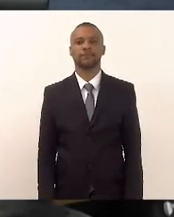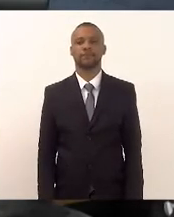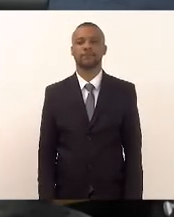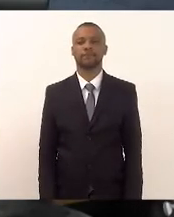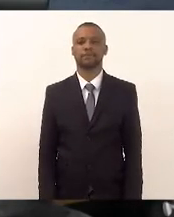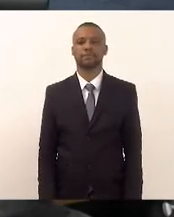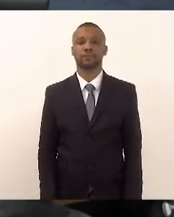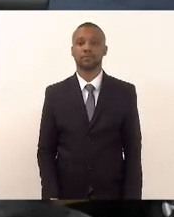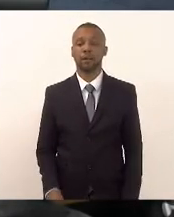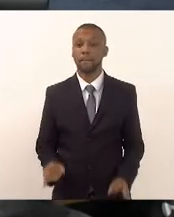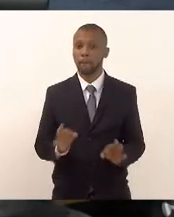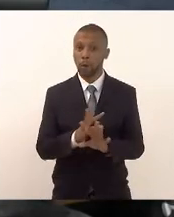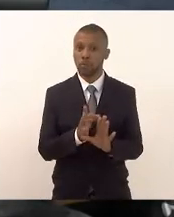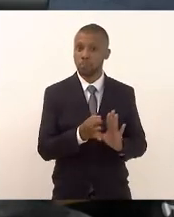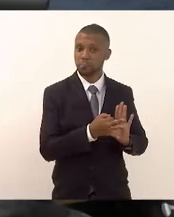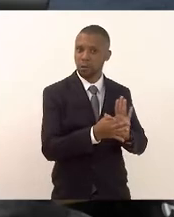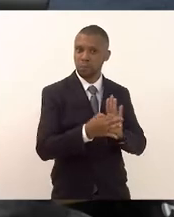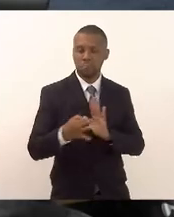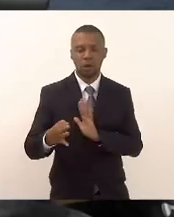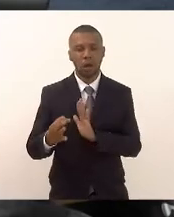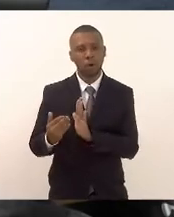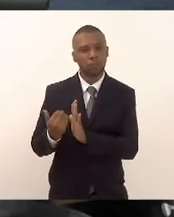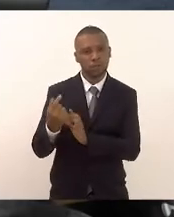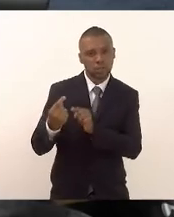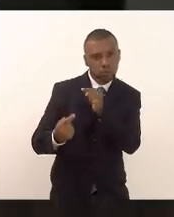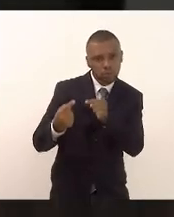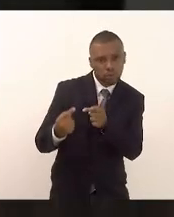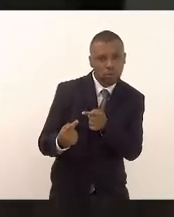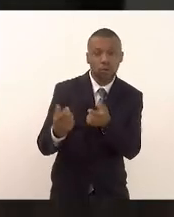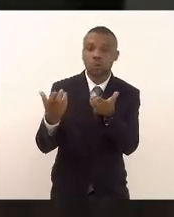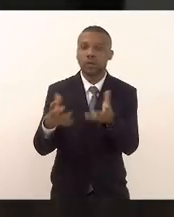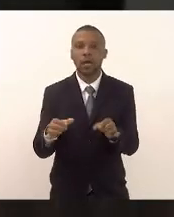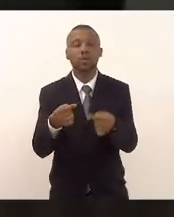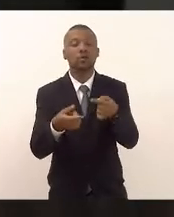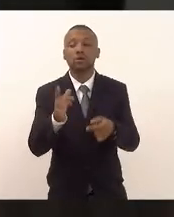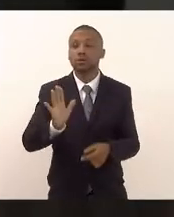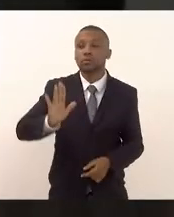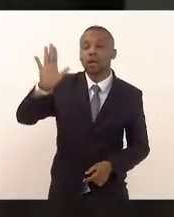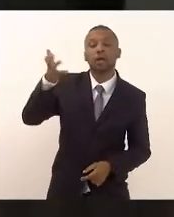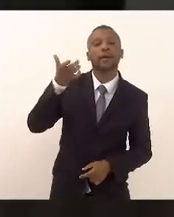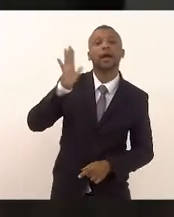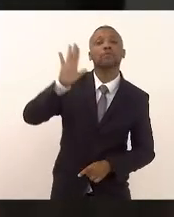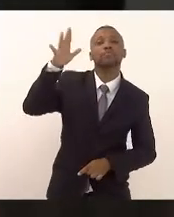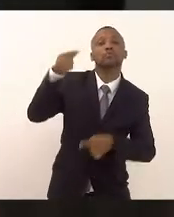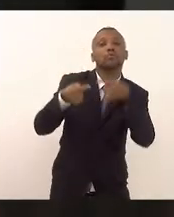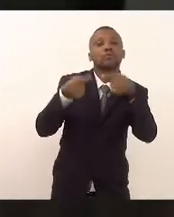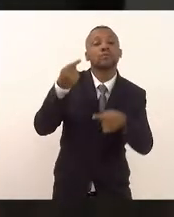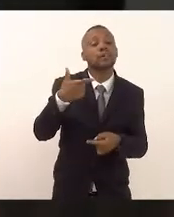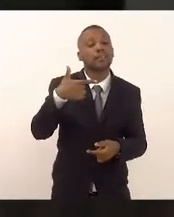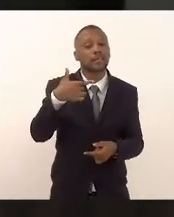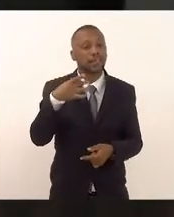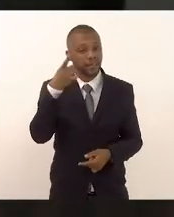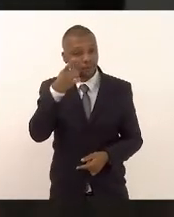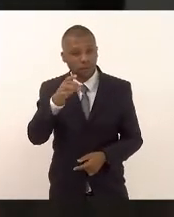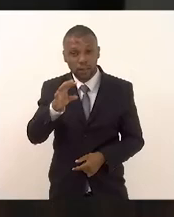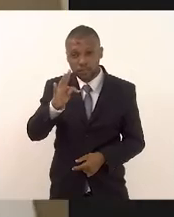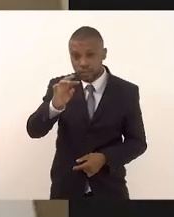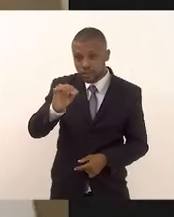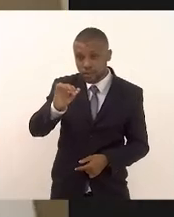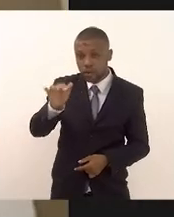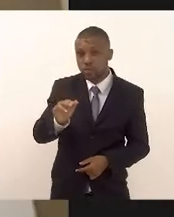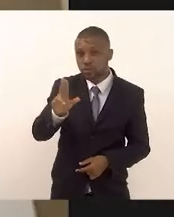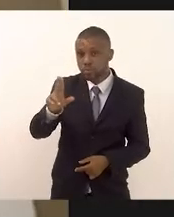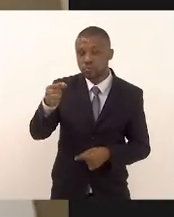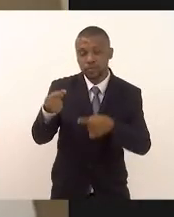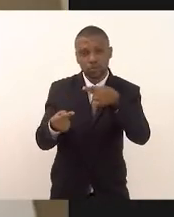Os pareceres emitidos em discussão. Não havendo quem queira discutir, encerrada a discussão. Para discutir, presidente. Deputada Tia Ju, para discutir.